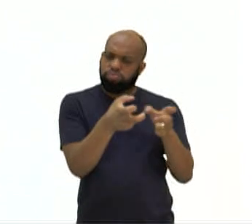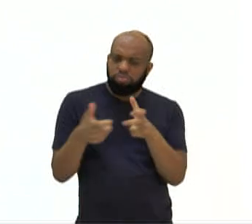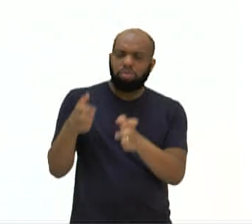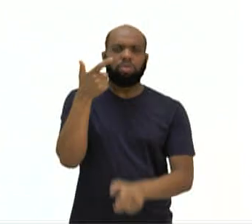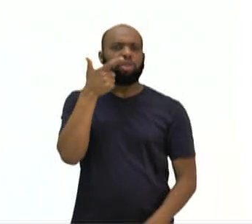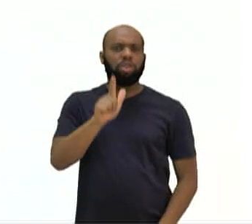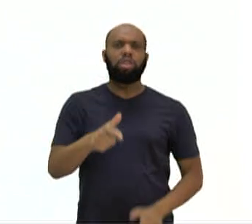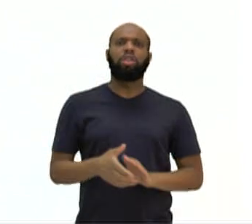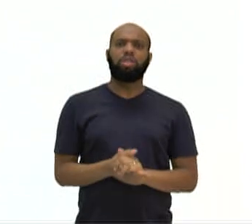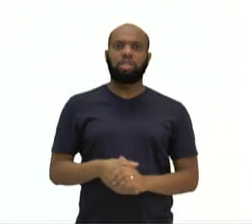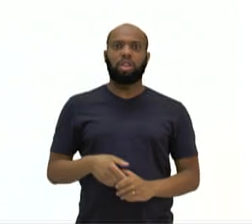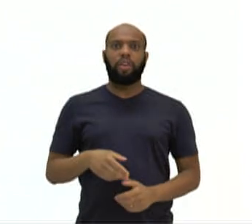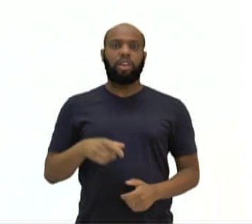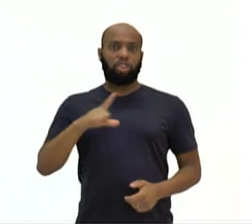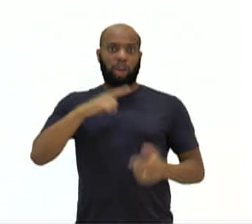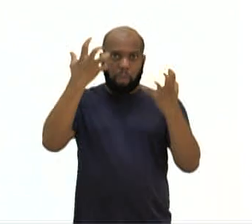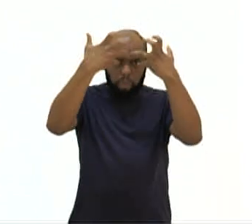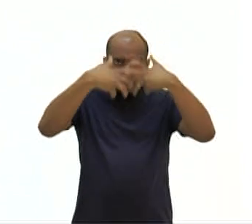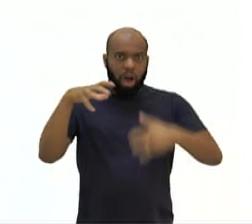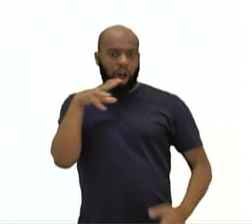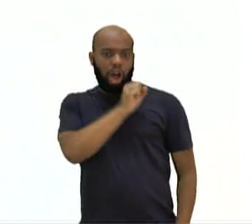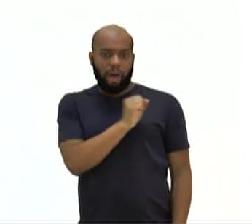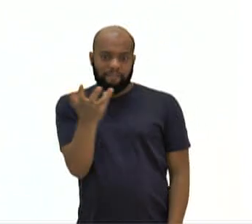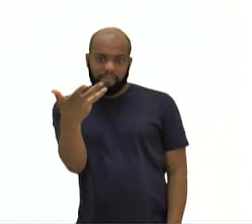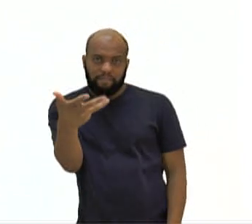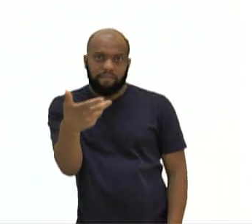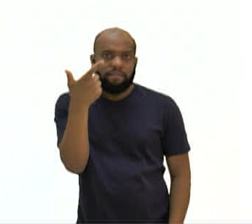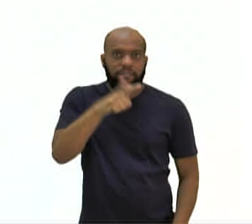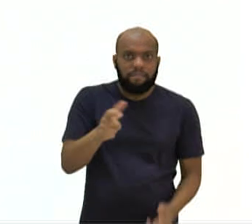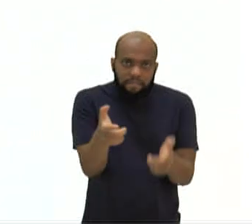tinha coordenação e raciocínio rápido.